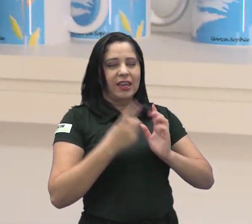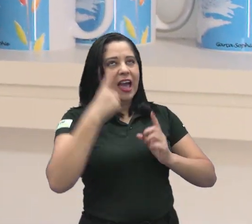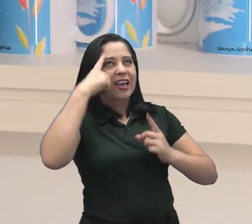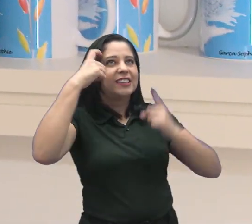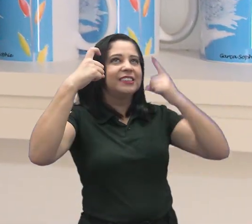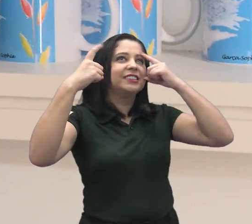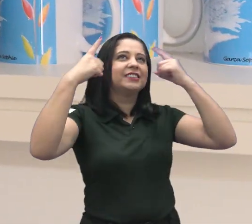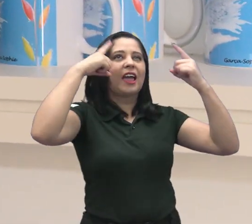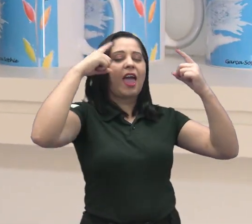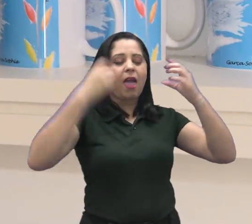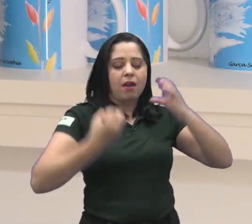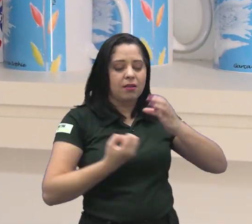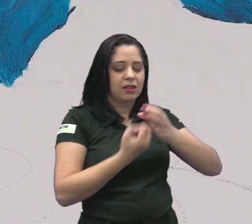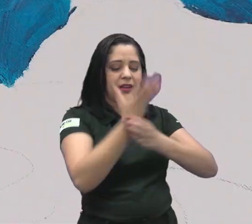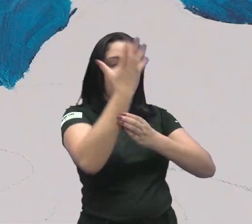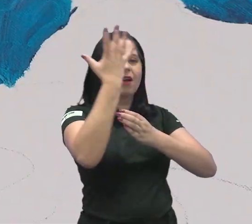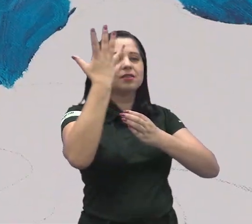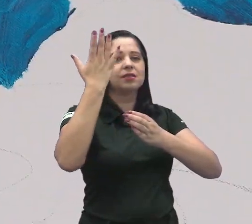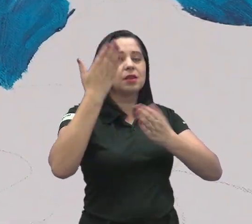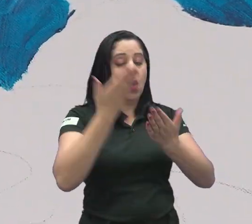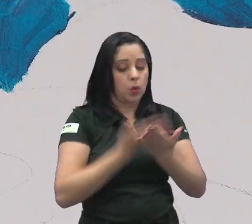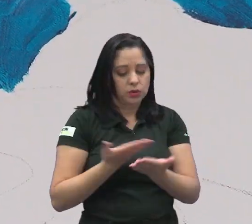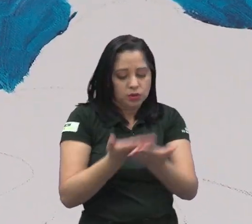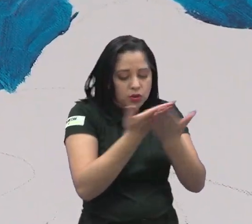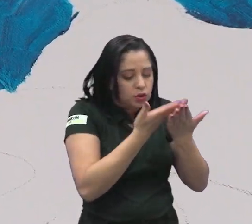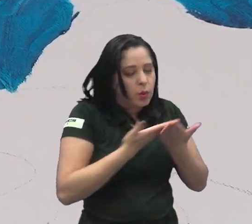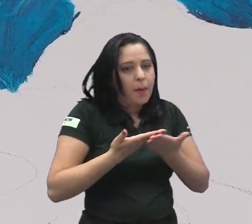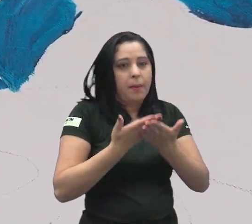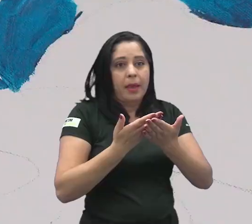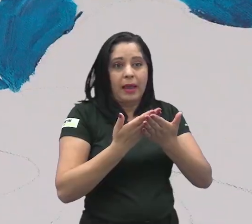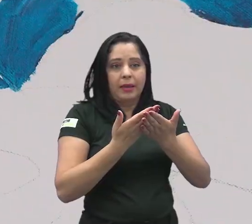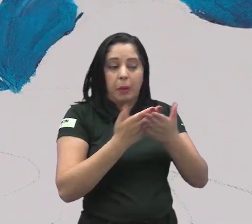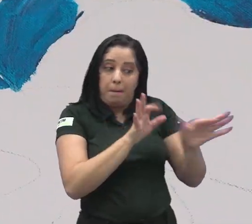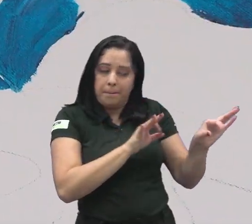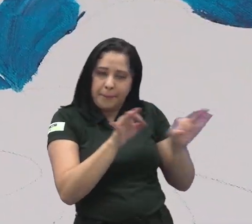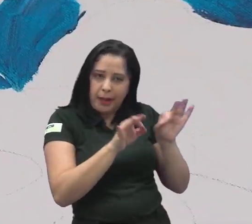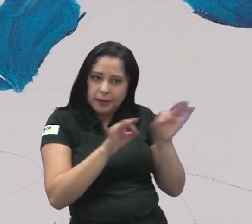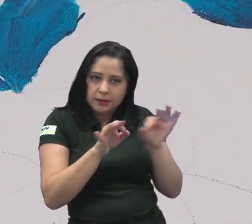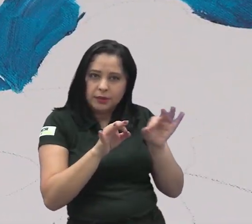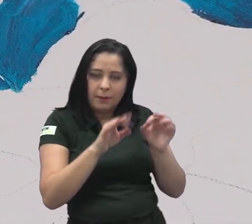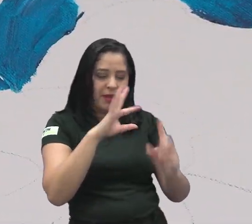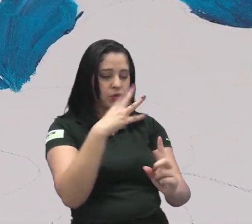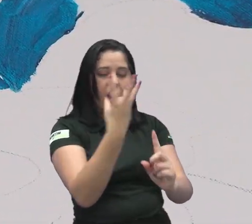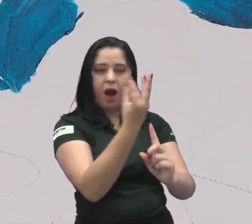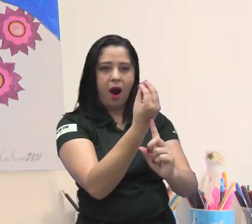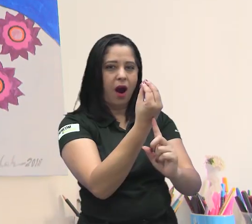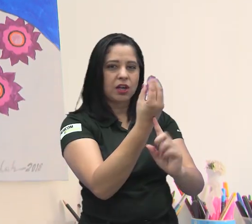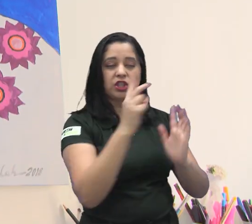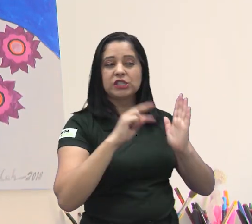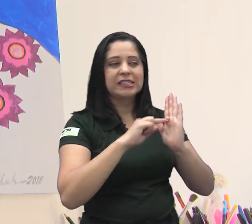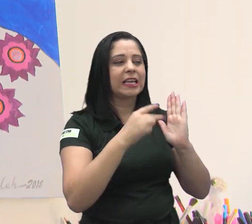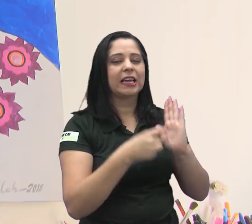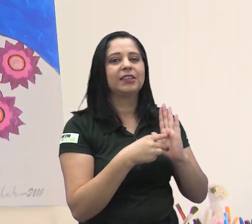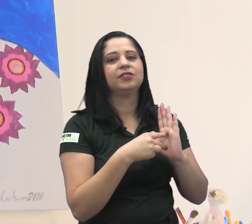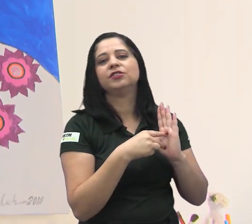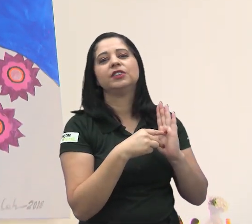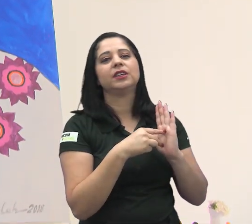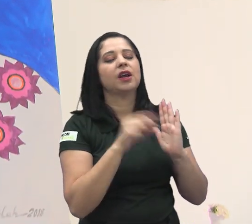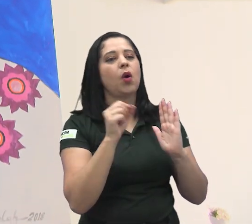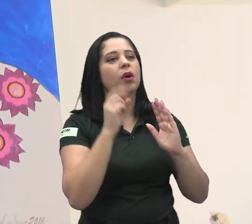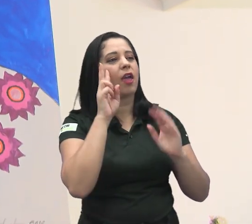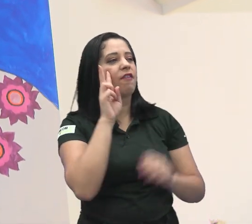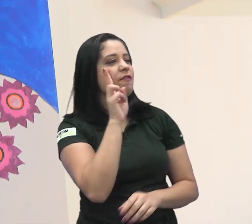criação, arte é estudo, arte é planejamento. Arte é algo que você deve